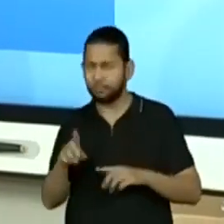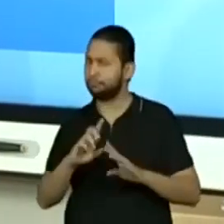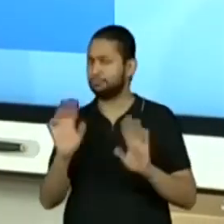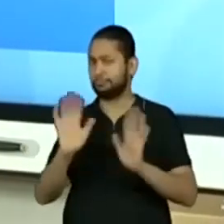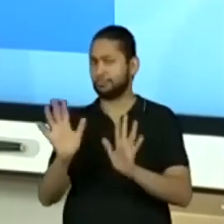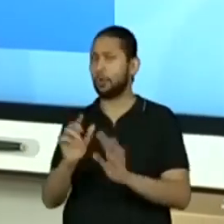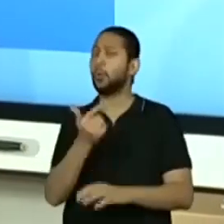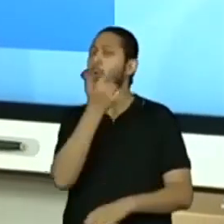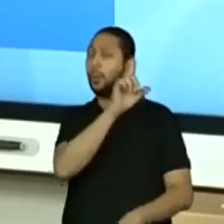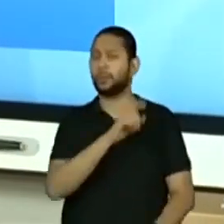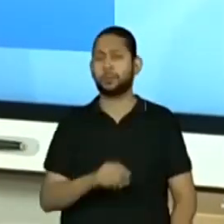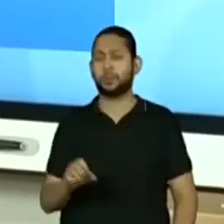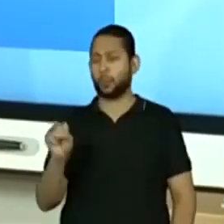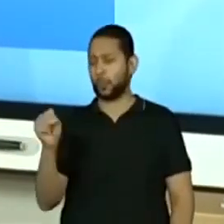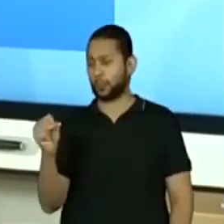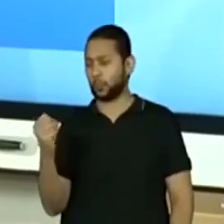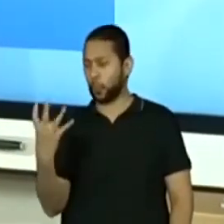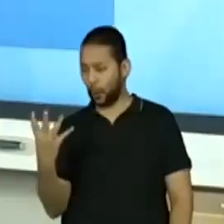é?